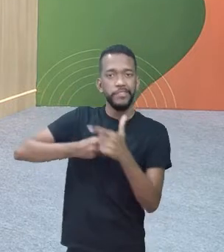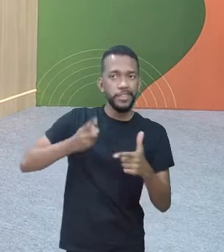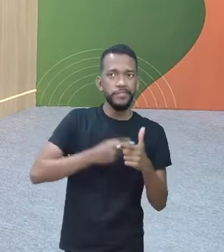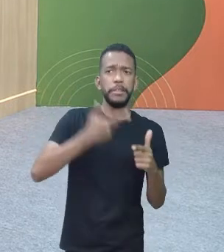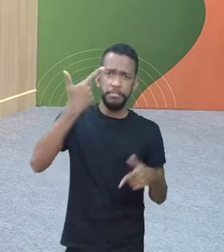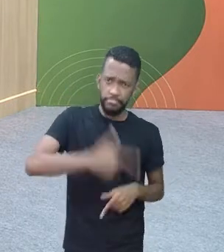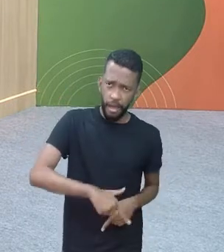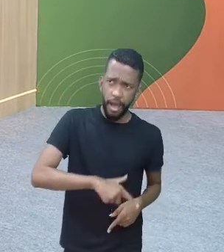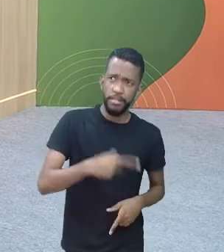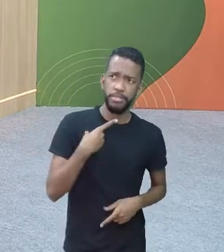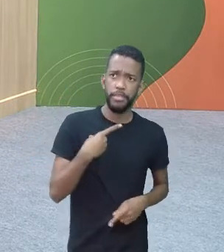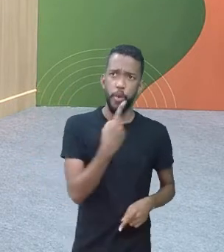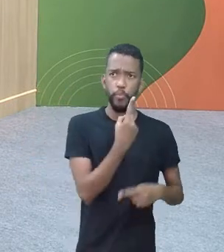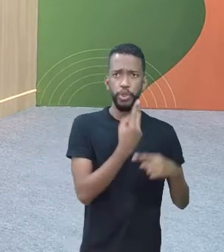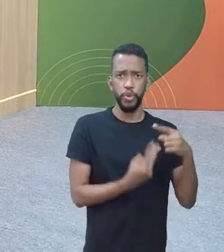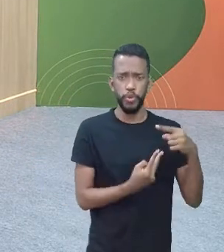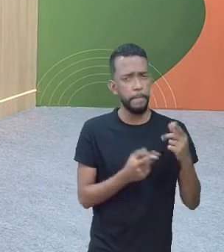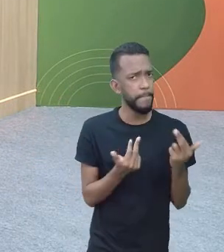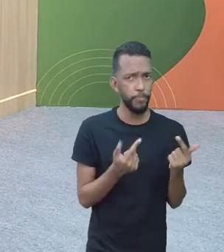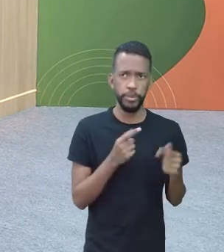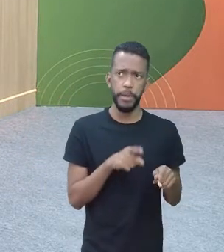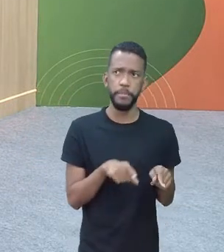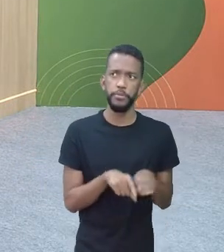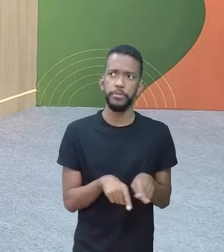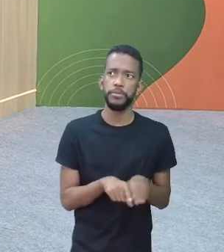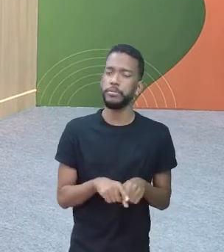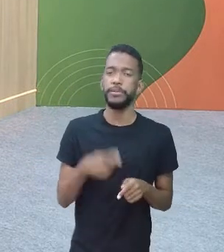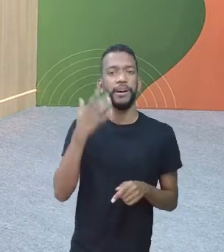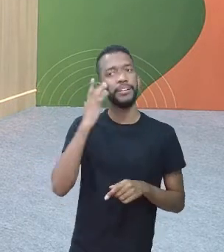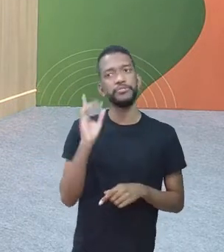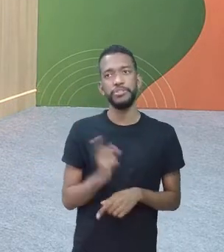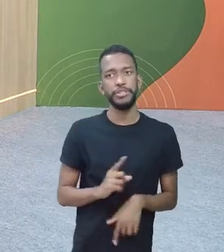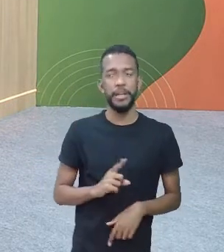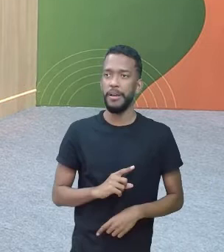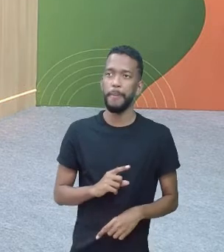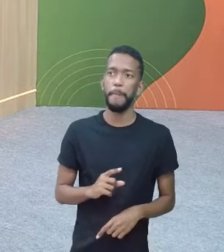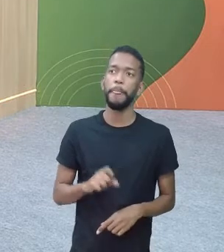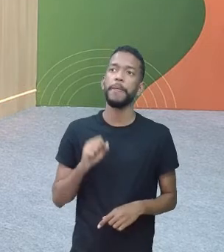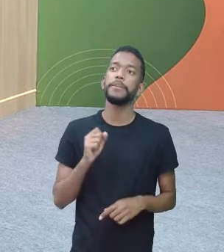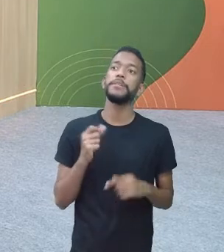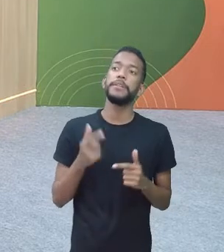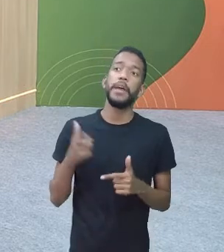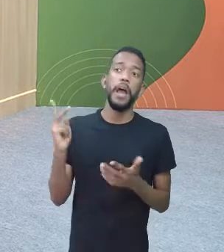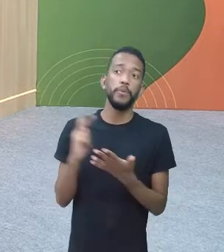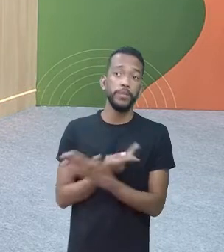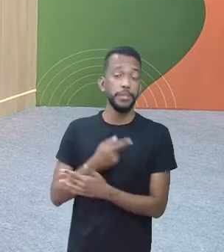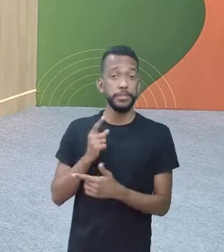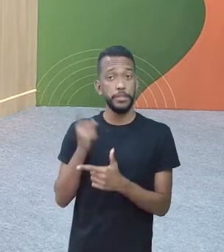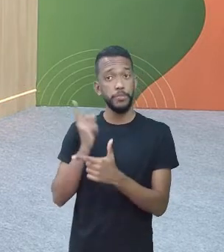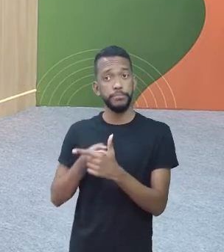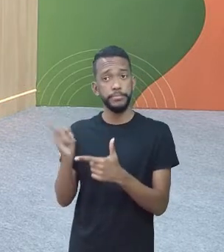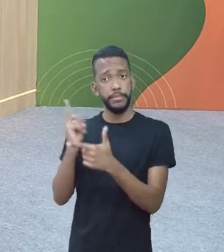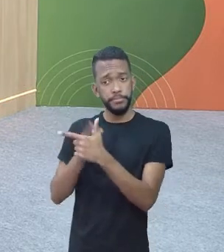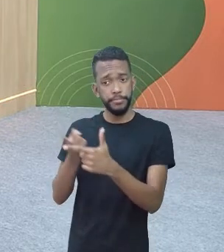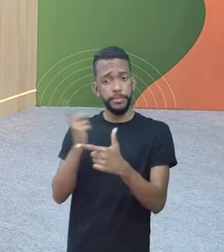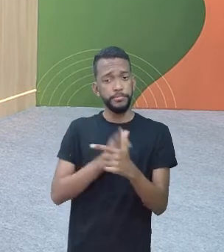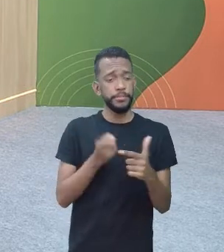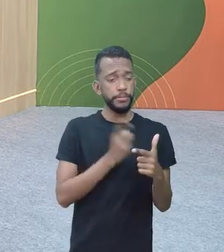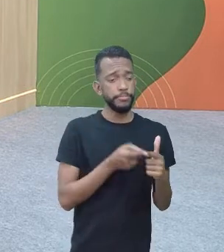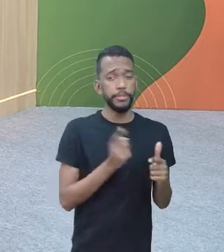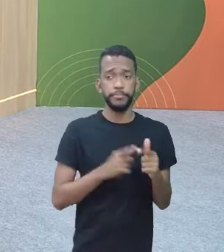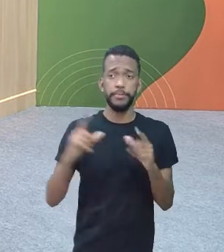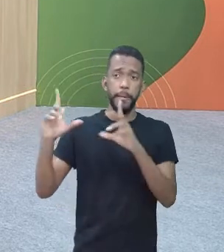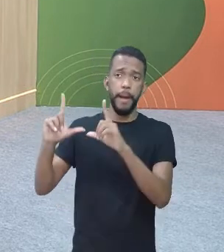que dá para dividir 1 e 2 ao mesmo tempo? Eu acho que não, hein? E quando isso acontece, ó, quando eu não consigo